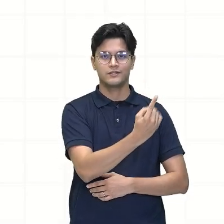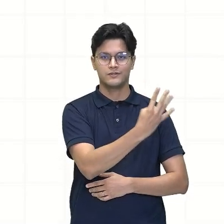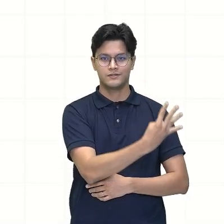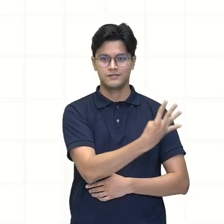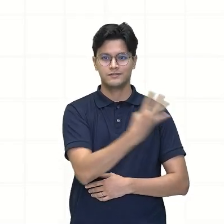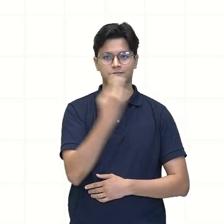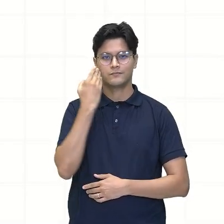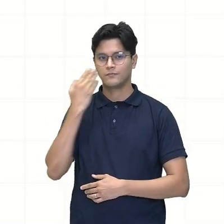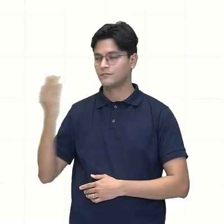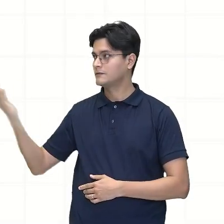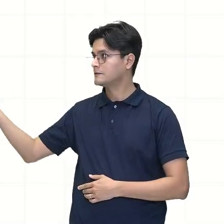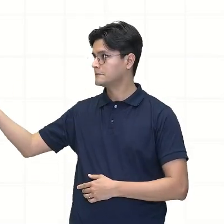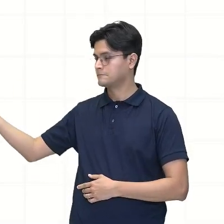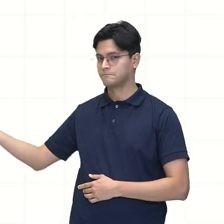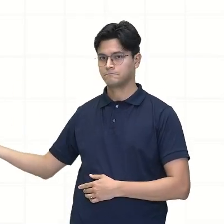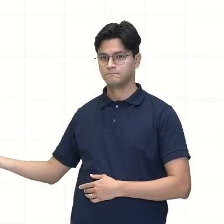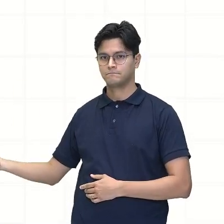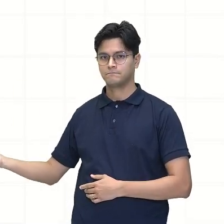44,14.